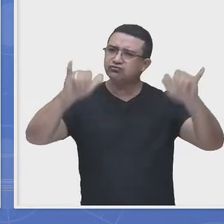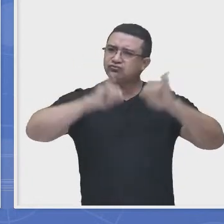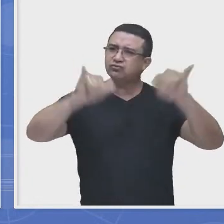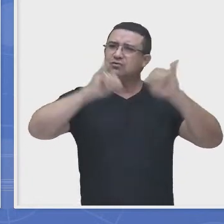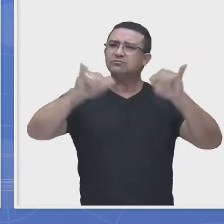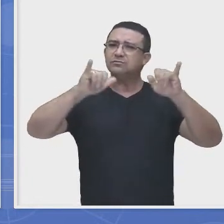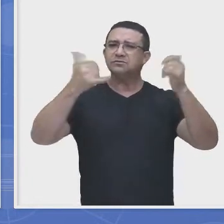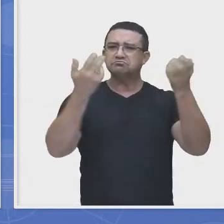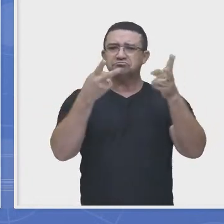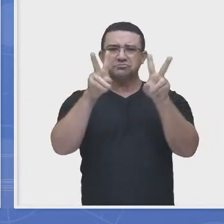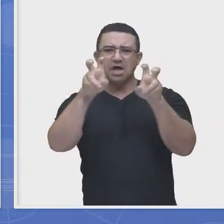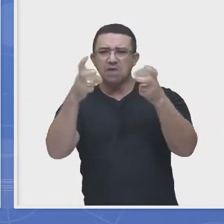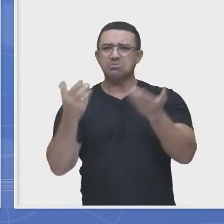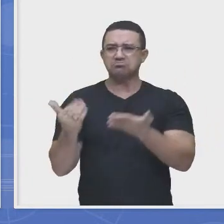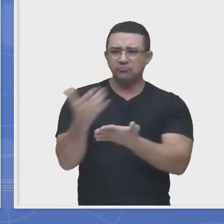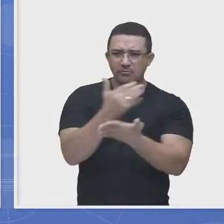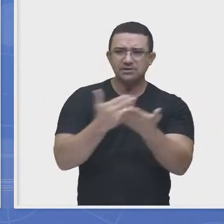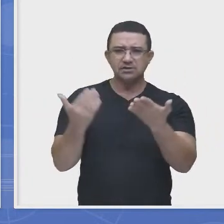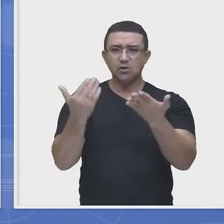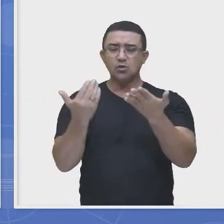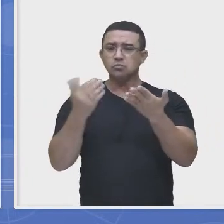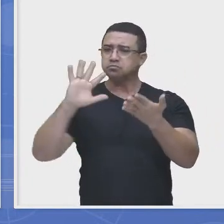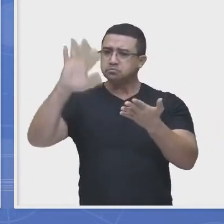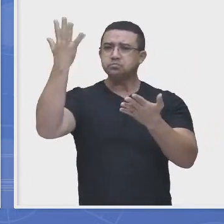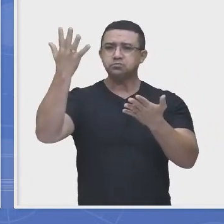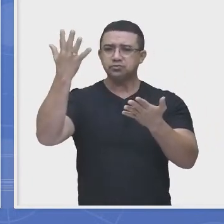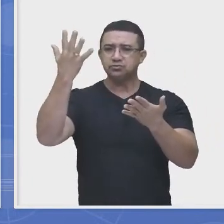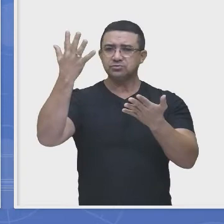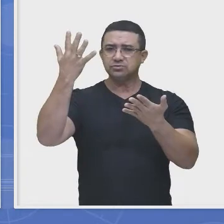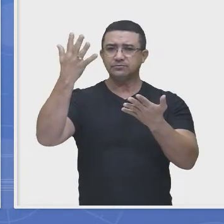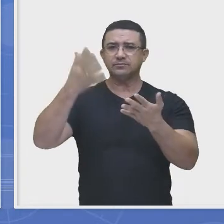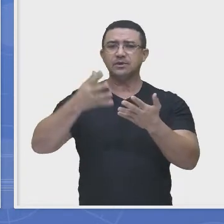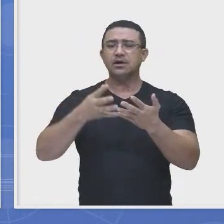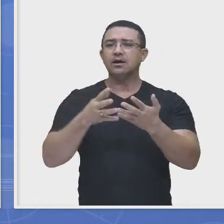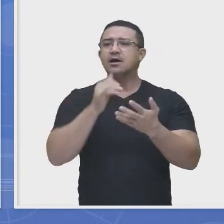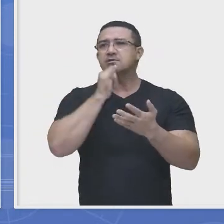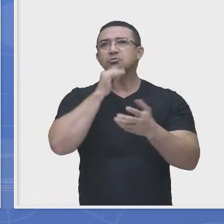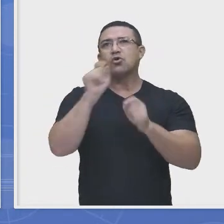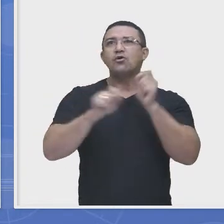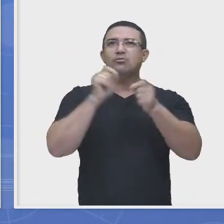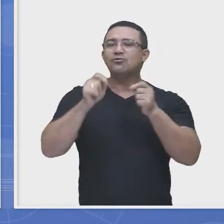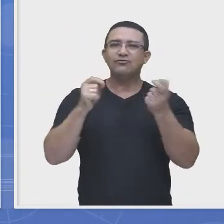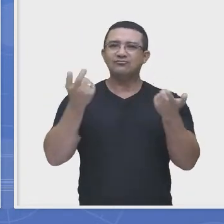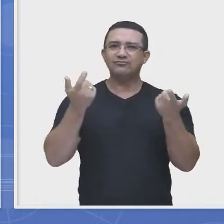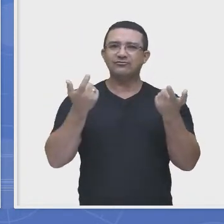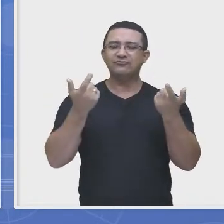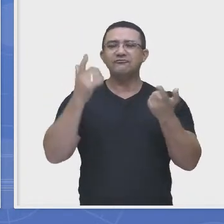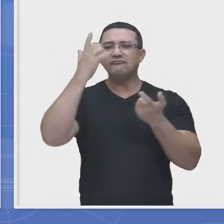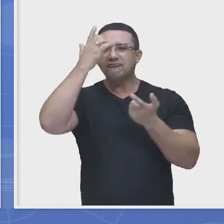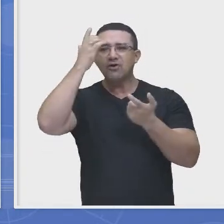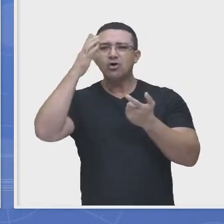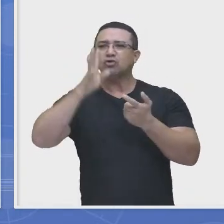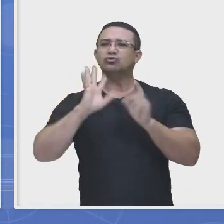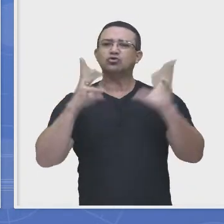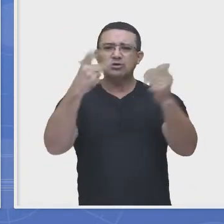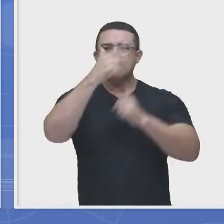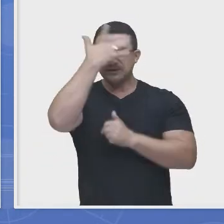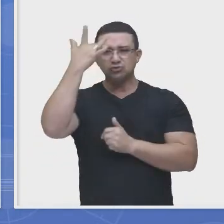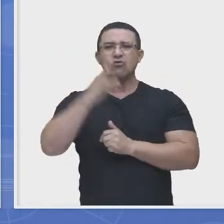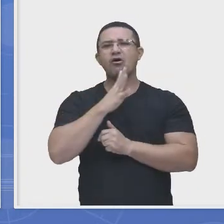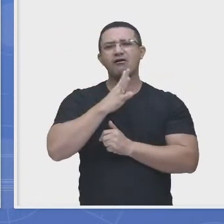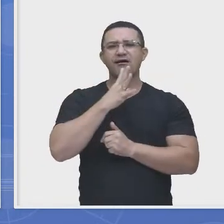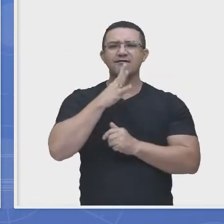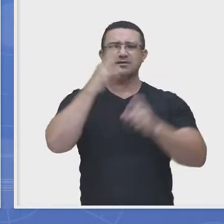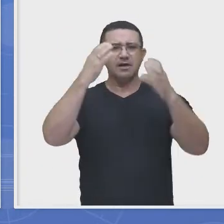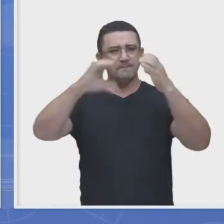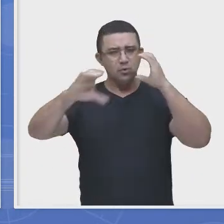situação, determinado dado, determinado acontecimento, como a popularização, né, da canção popular, o grande alcance que ela tem,